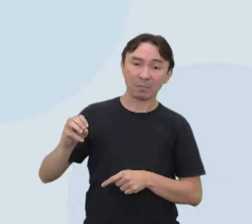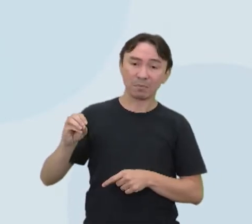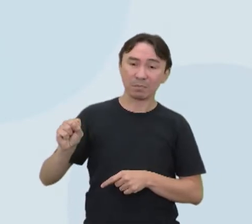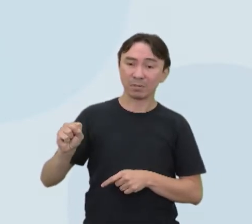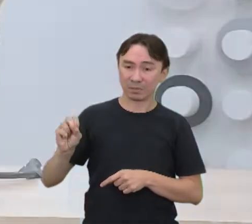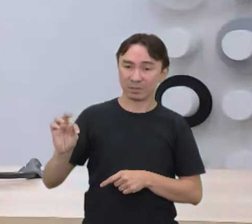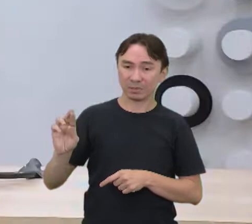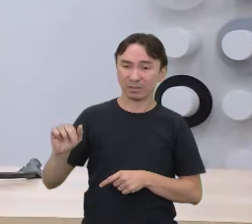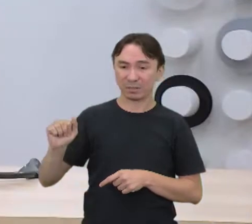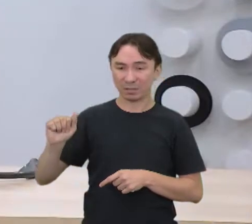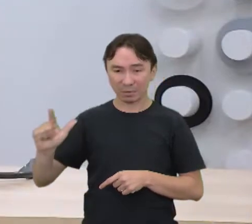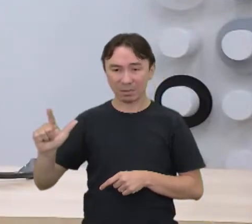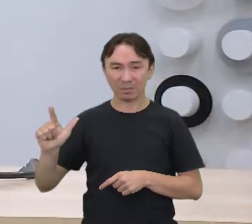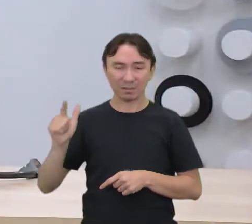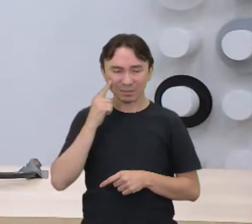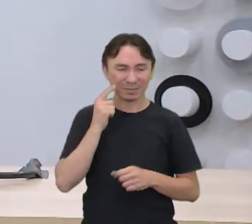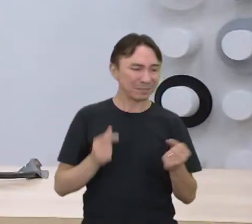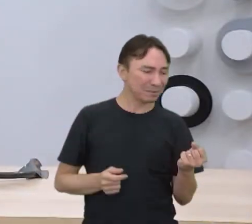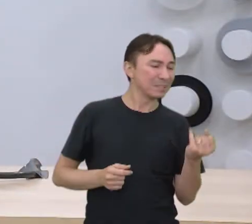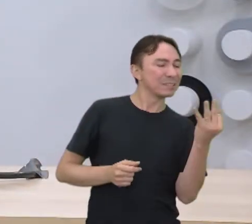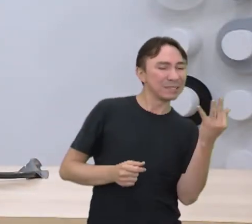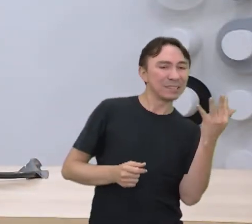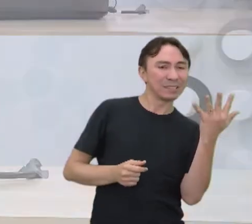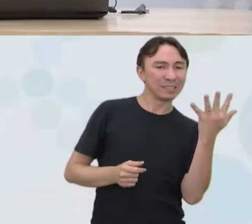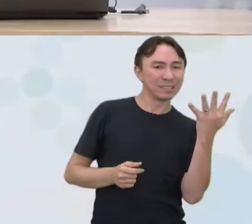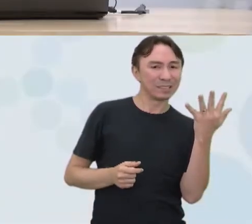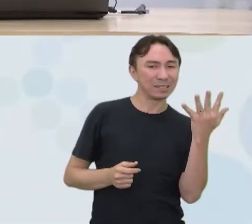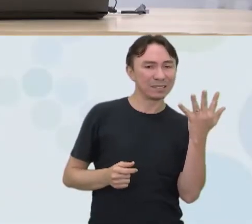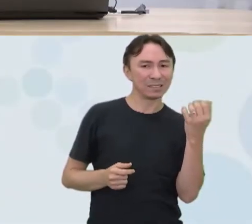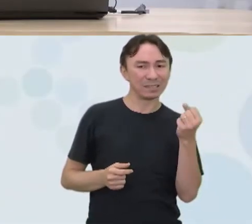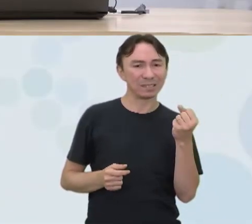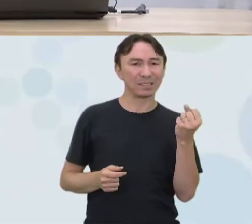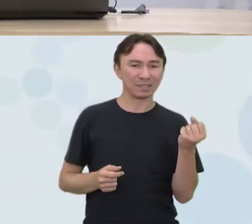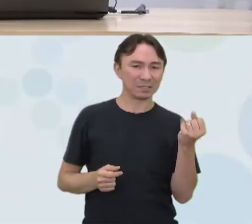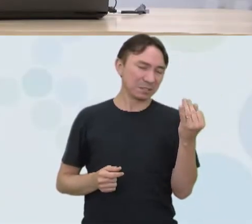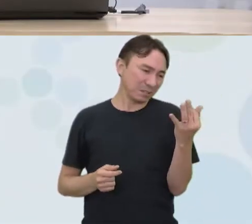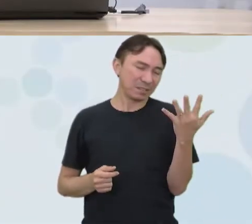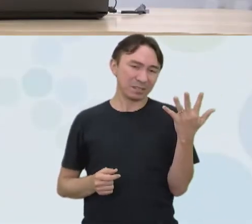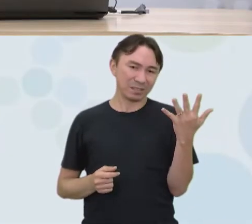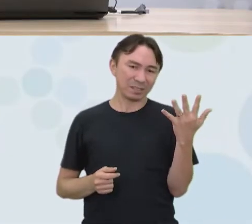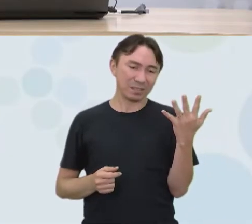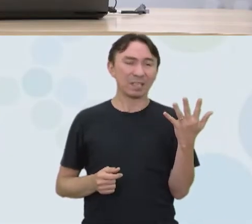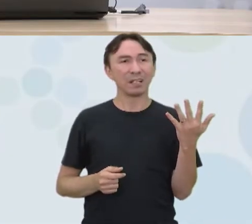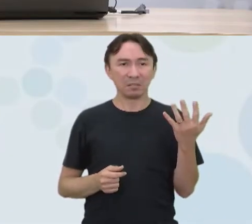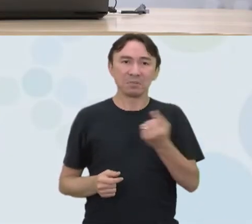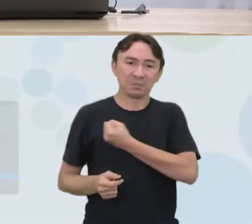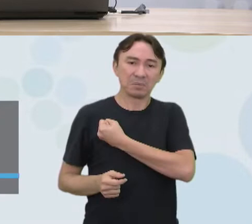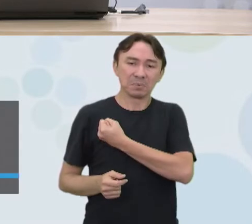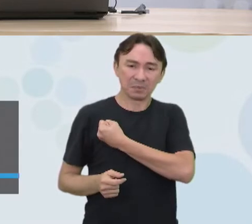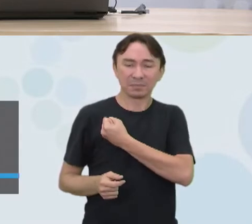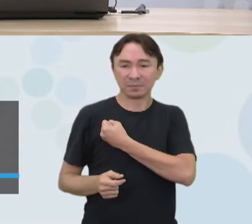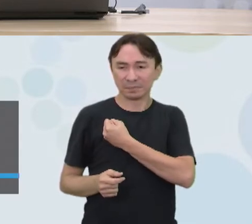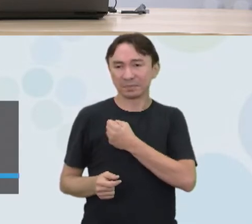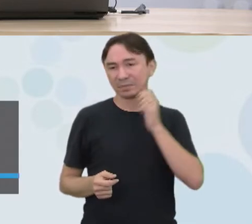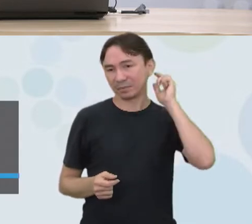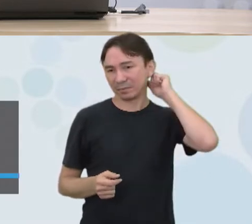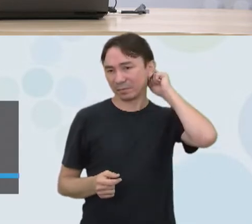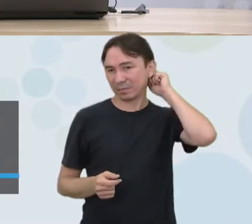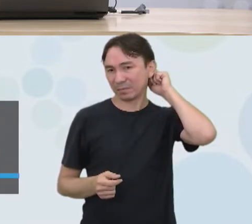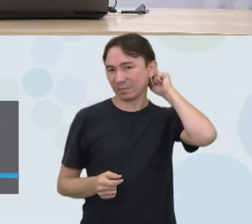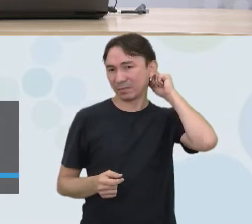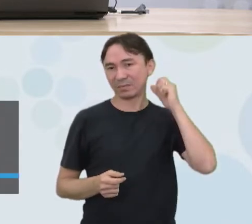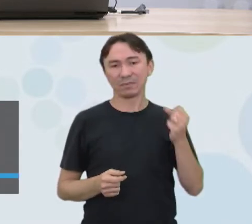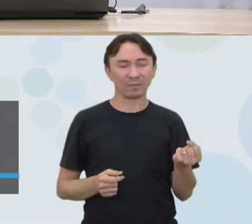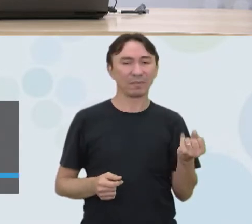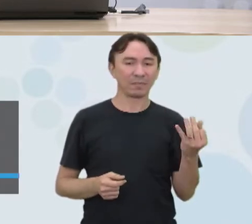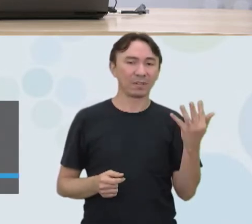o que é qualitativa? Para eles entenderem. Quantitativa tem a ver com quantidade. Que tem a ver com números. Números, numéricos, então, são perguntas que têm a ver com números, Exato.